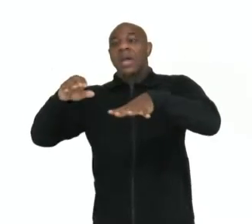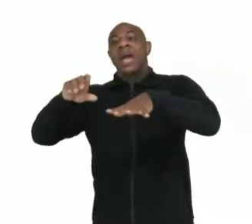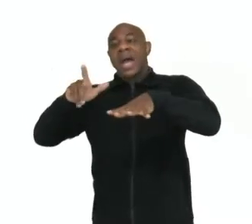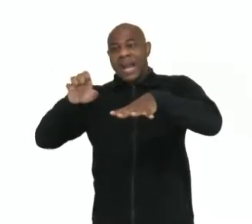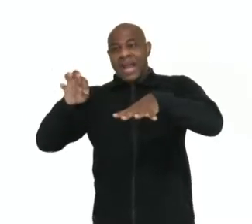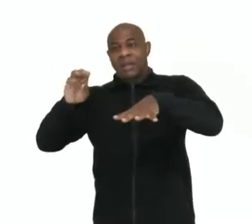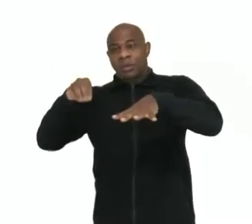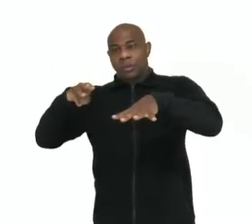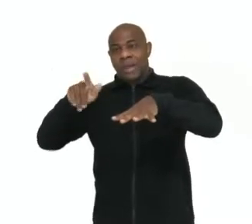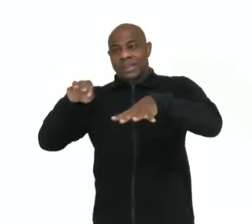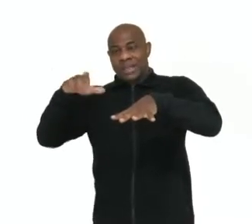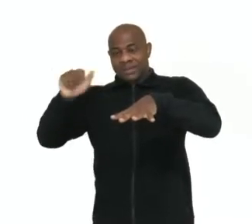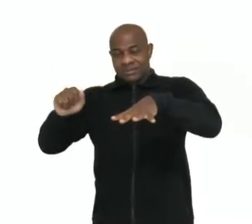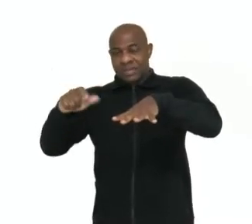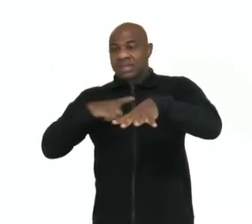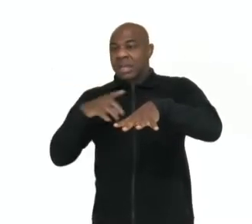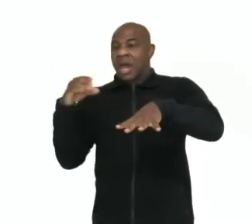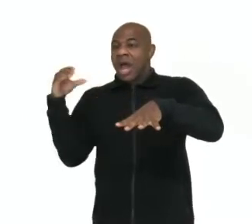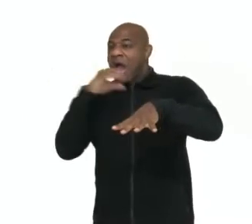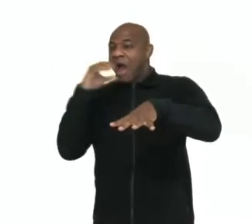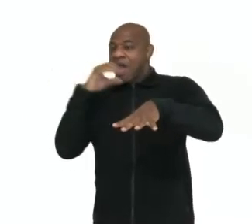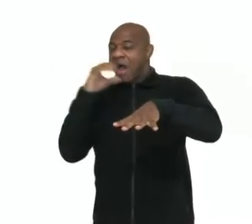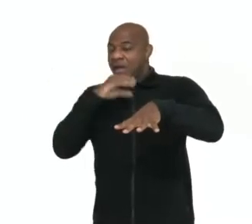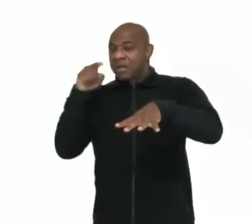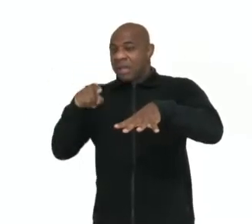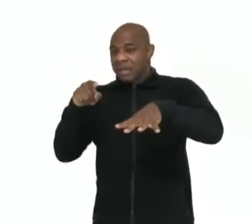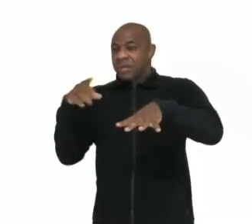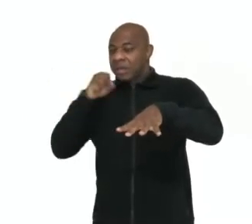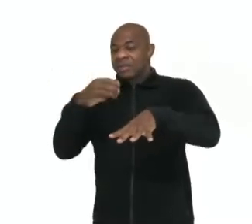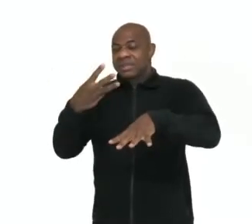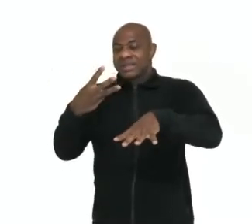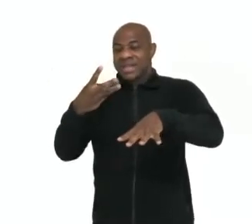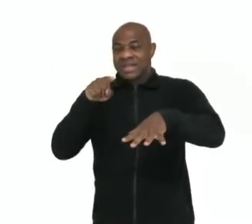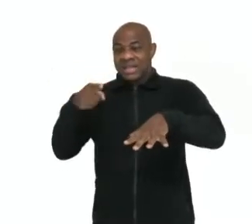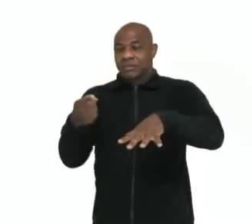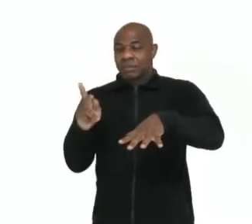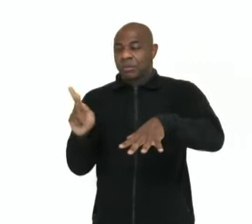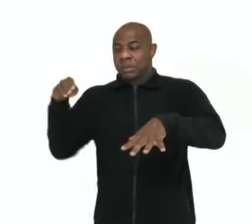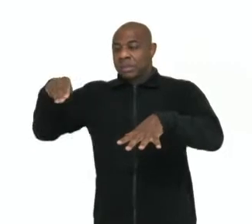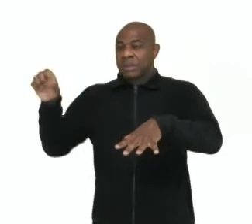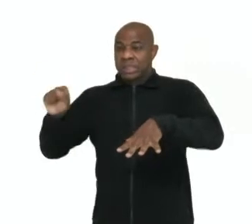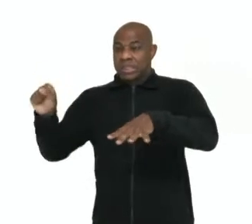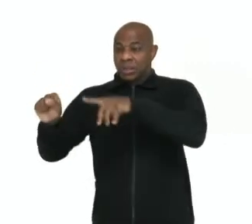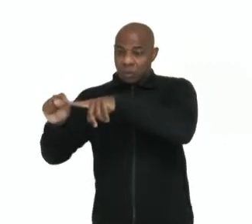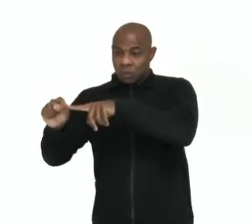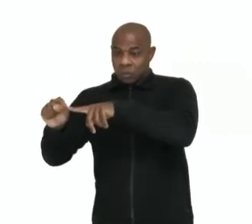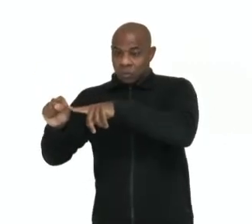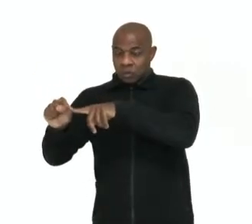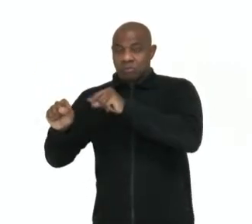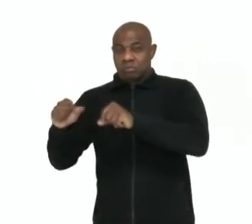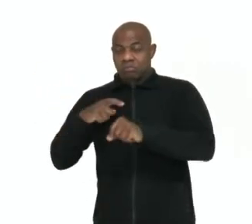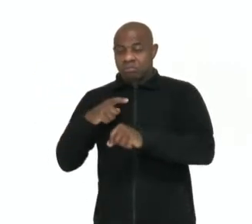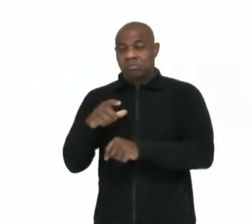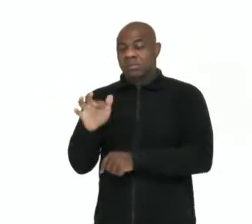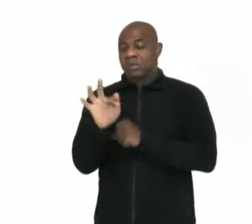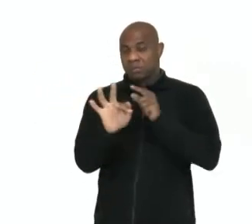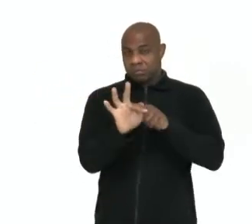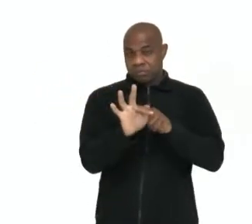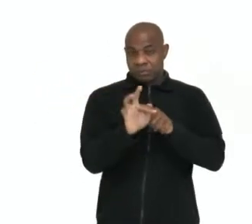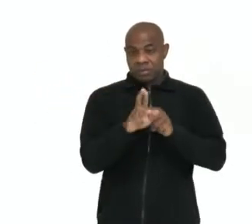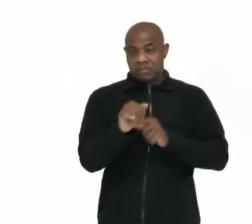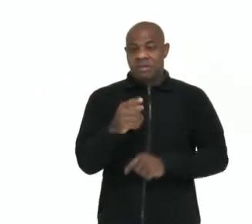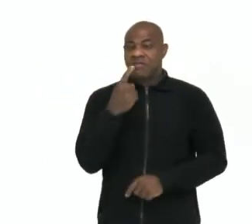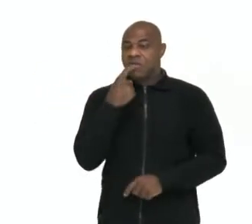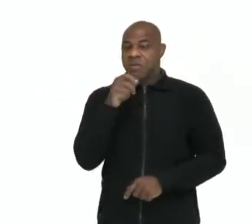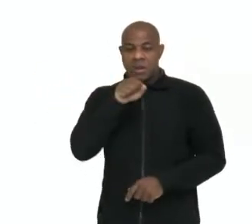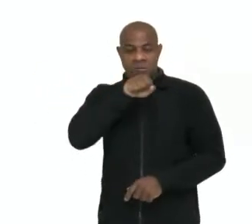qual se desloca com uma velocidade monstruosa de 300 mil km por segundo em uma faixa de frequência do infravermelho,